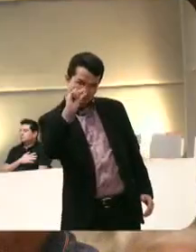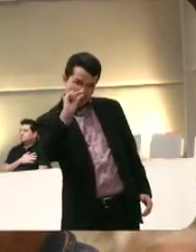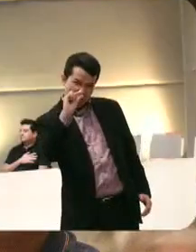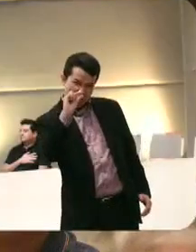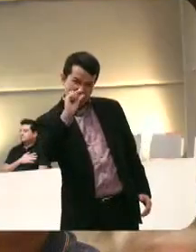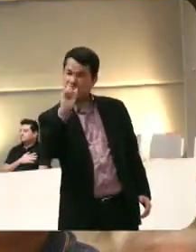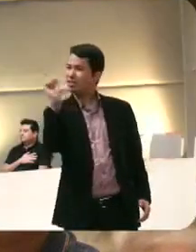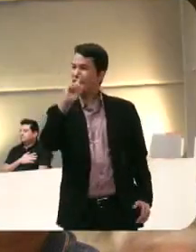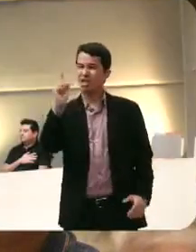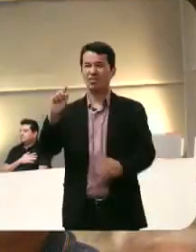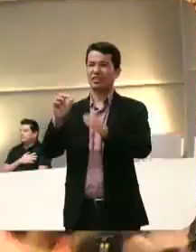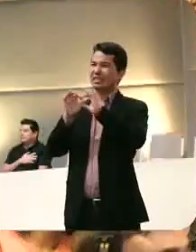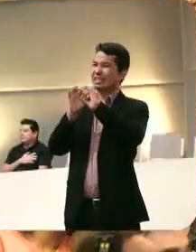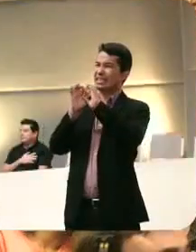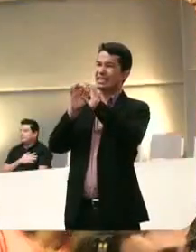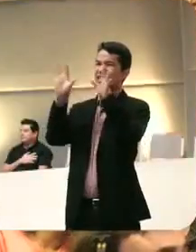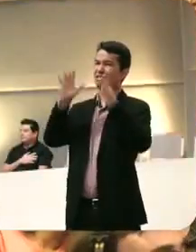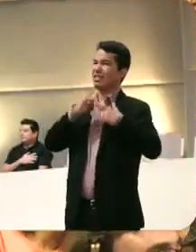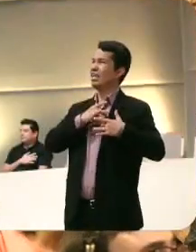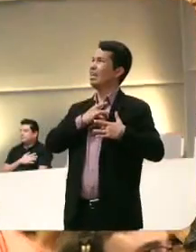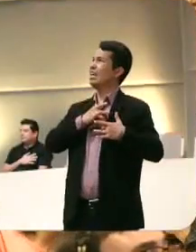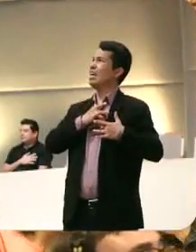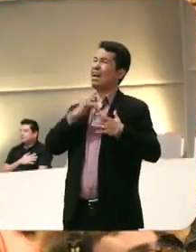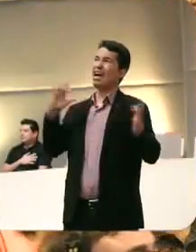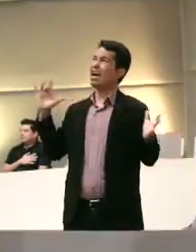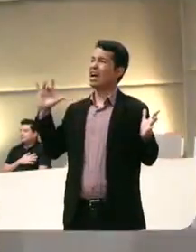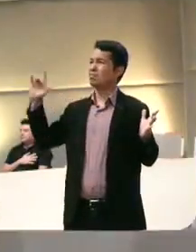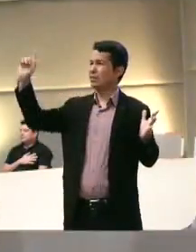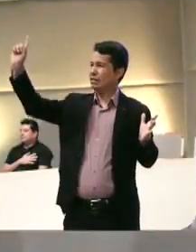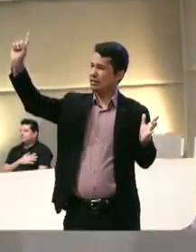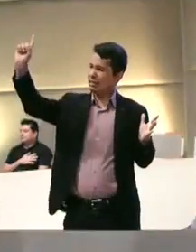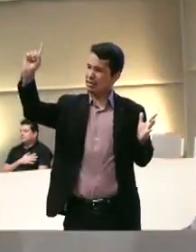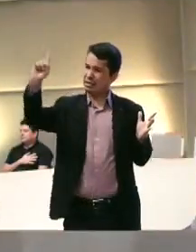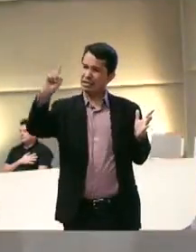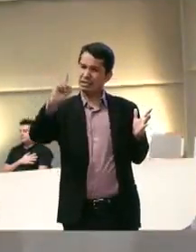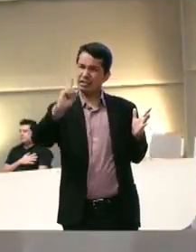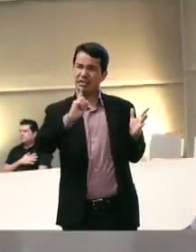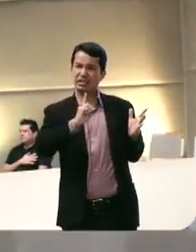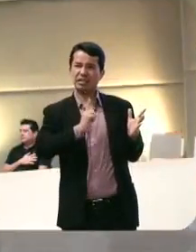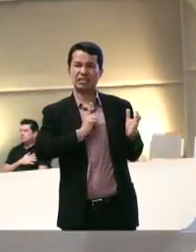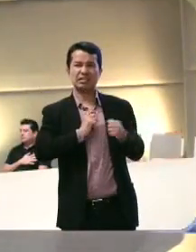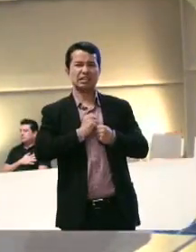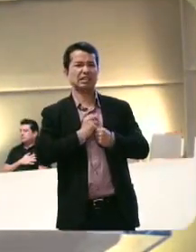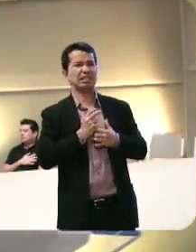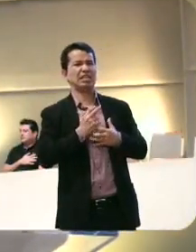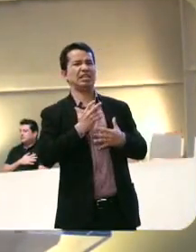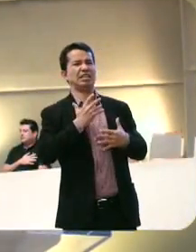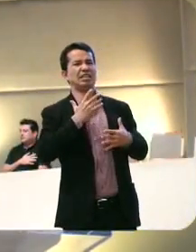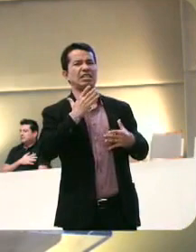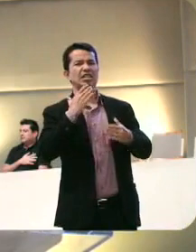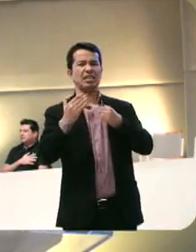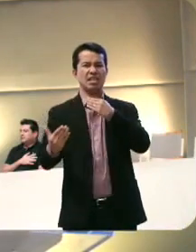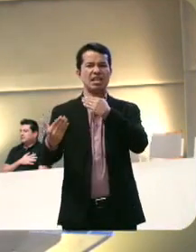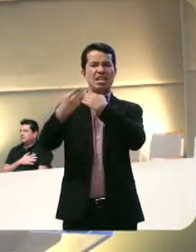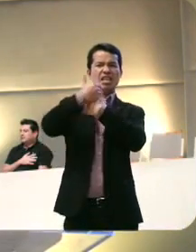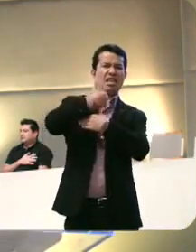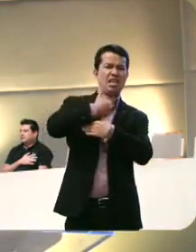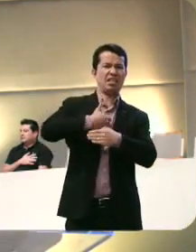sala, um compartimento. A minha vida toda é sua. Entra,